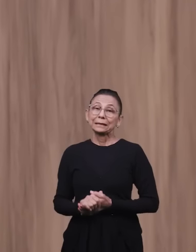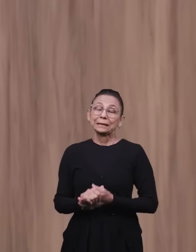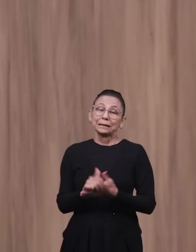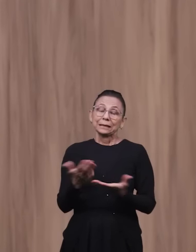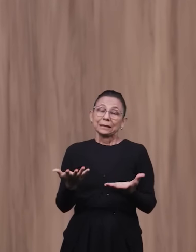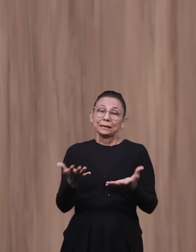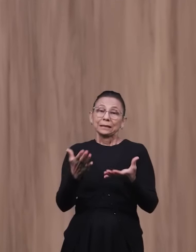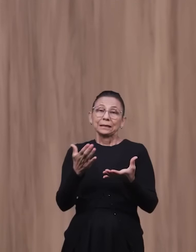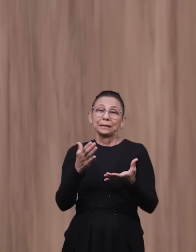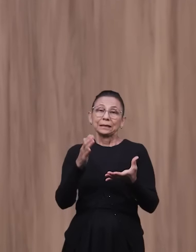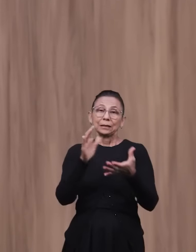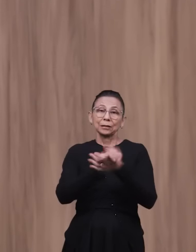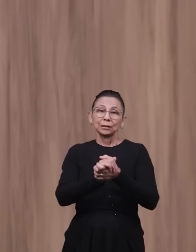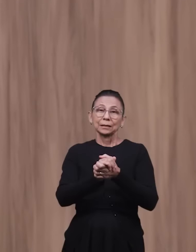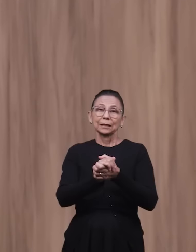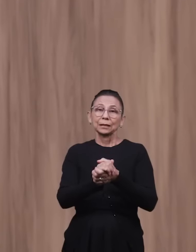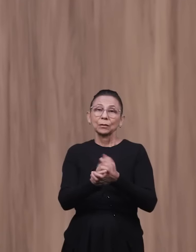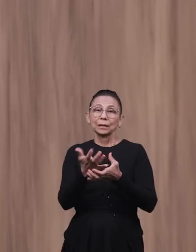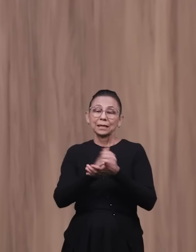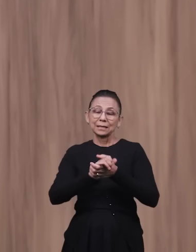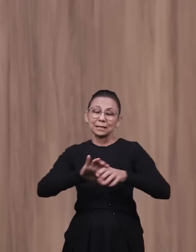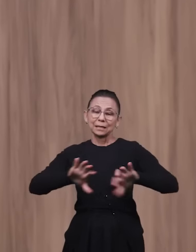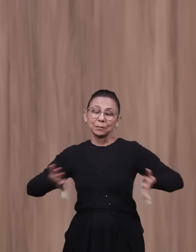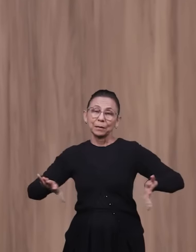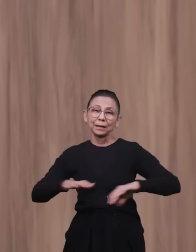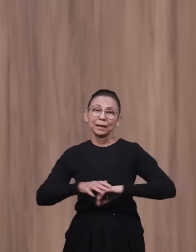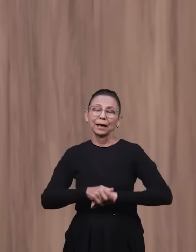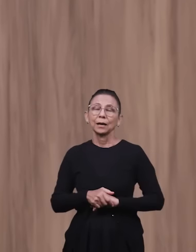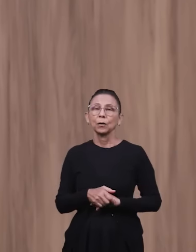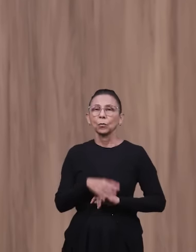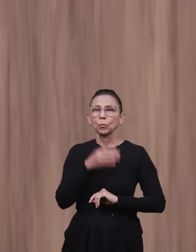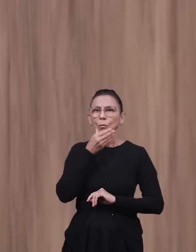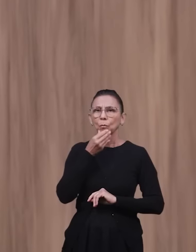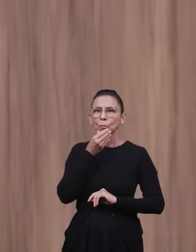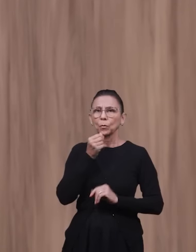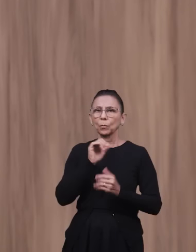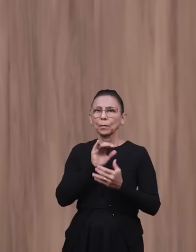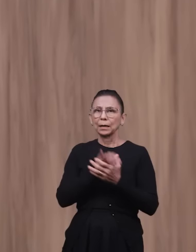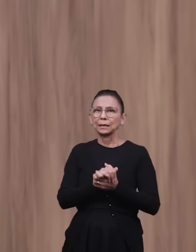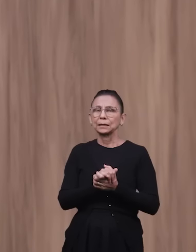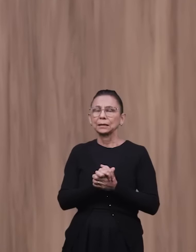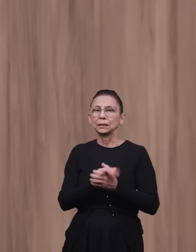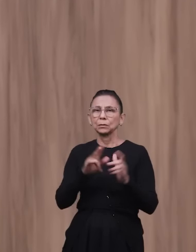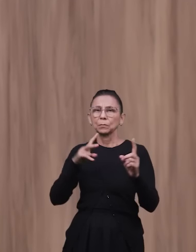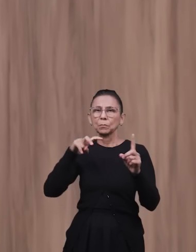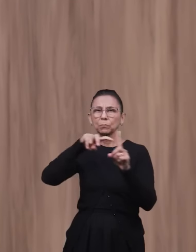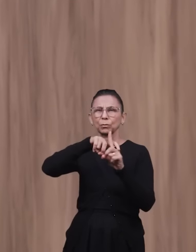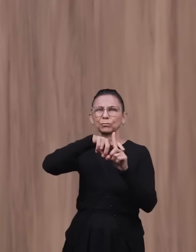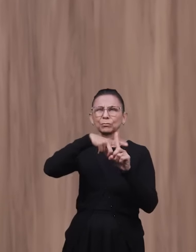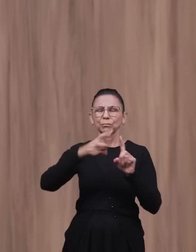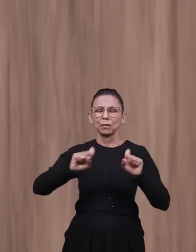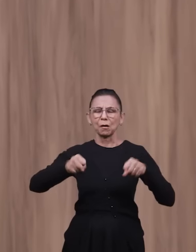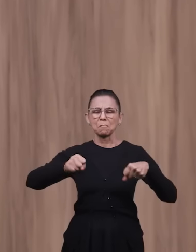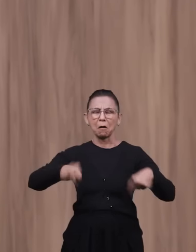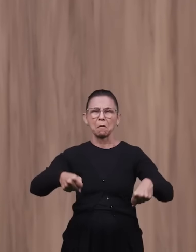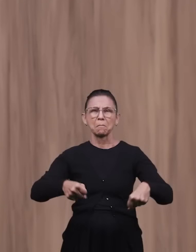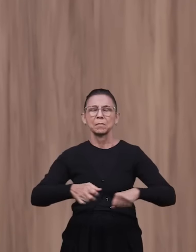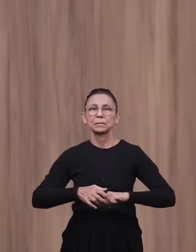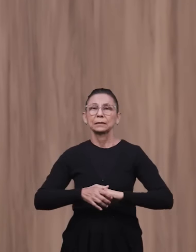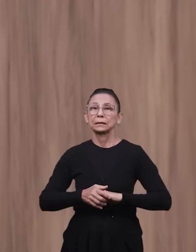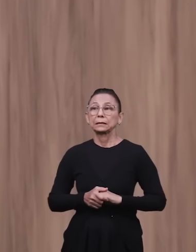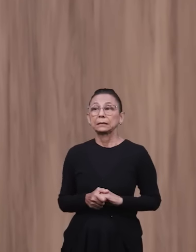processo de separação. O esposo sofreu um acidente de moto, e a sua esposa está cuidando dele no hospital. Uma enfermeira que é da